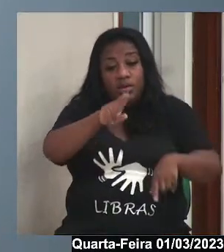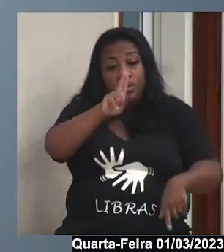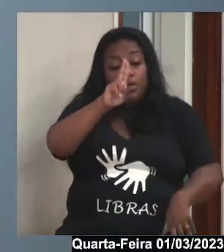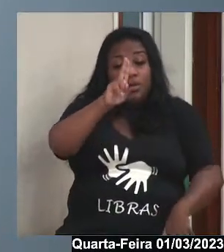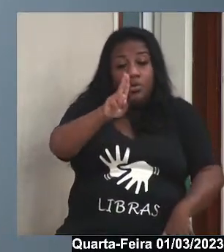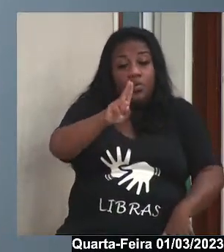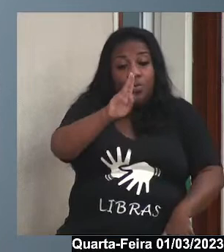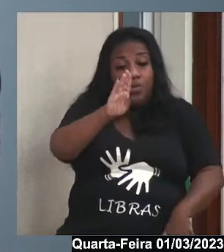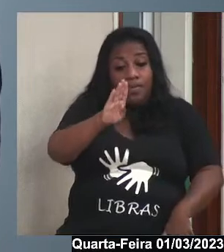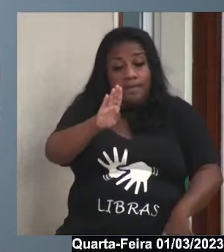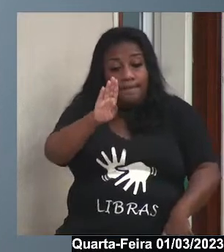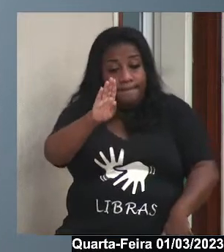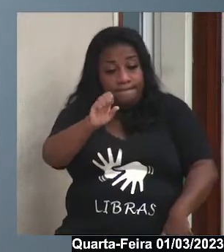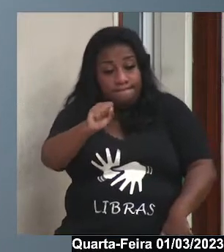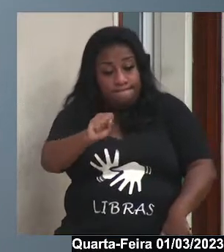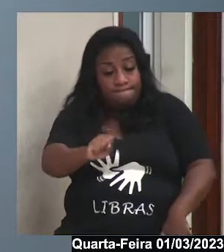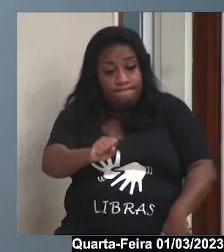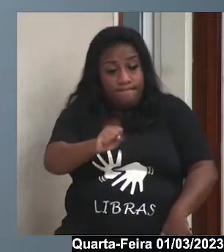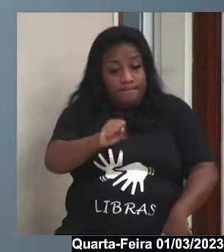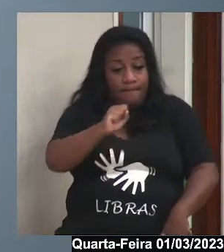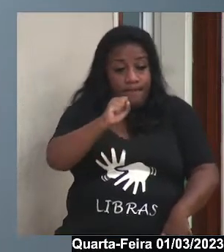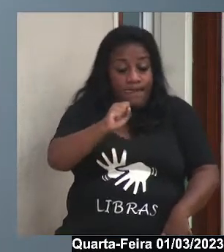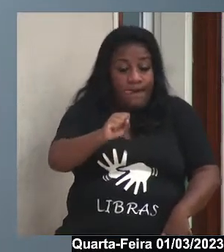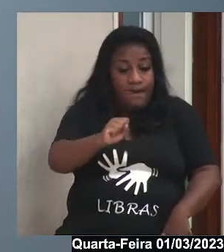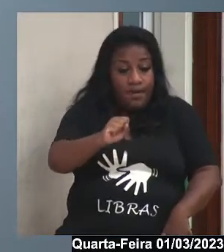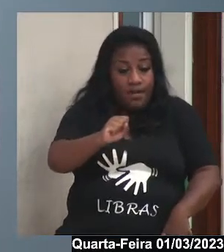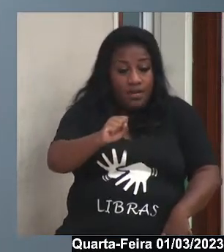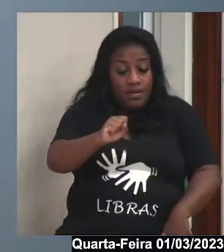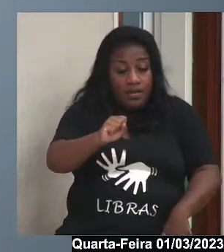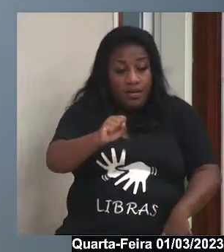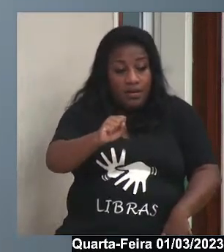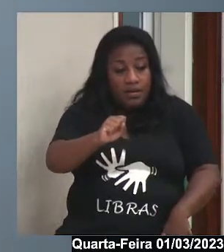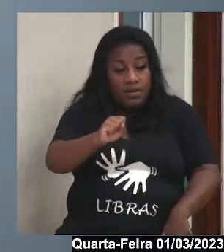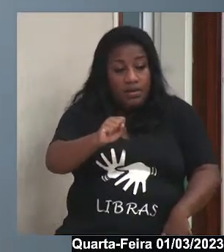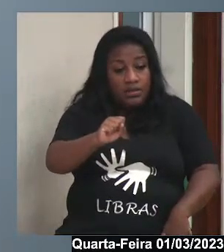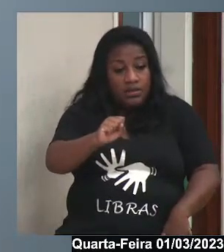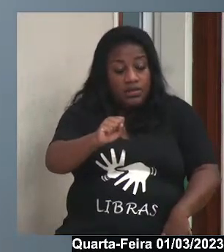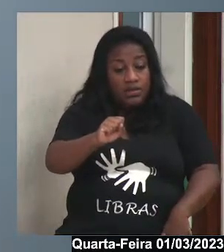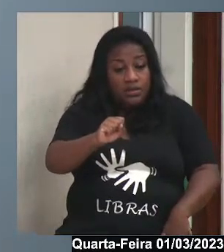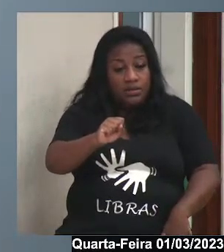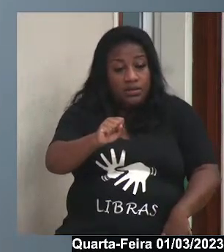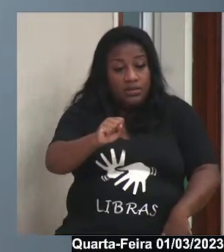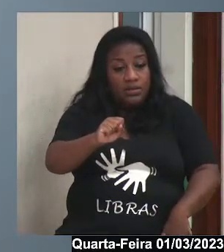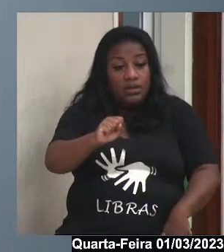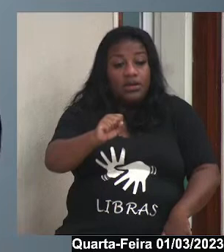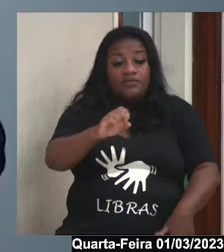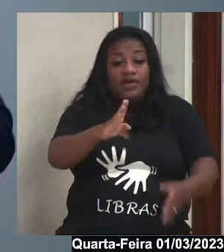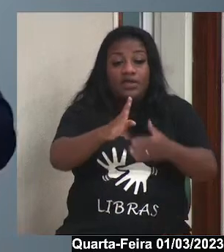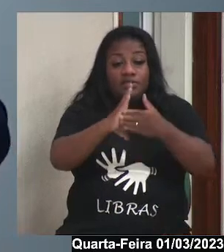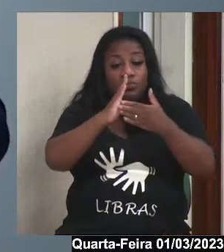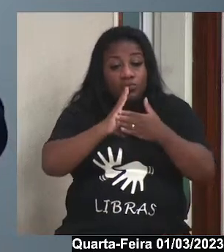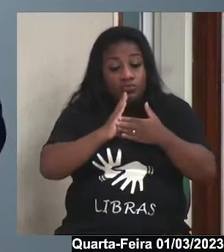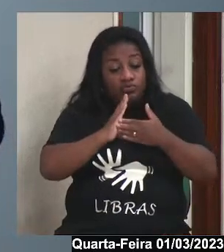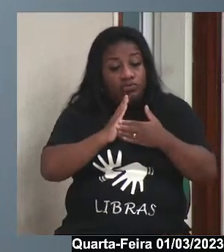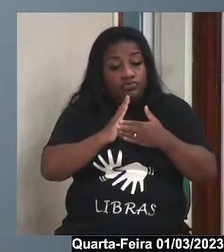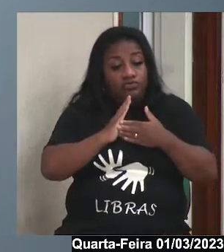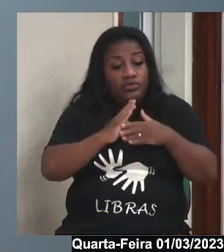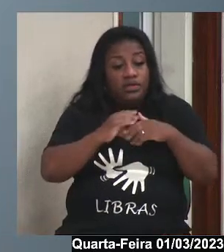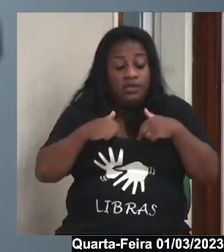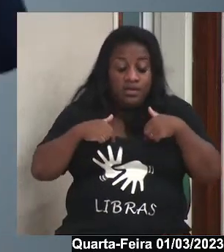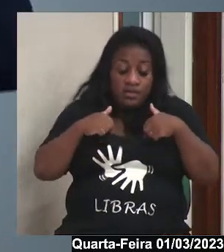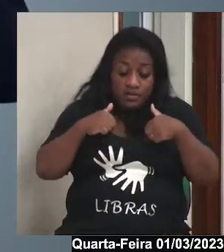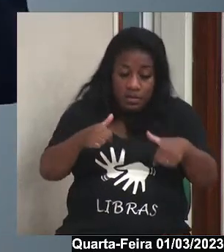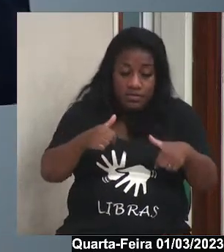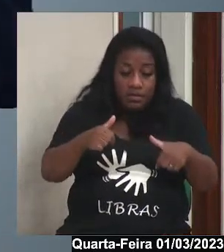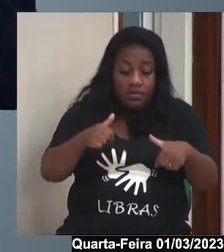senhores, se puderem ir em outros bairros também é bom, porque o vereador não é de um bairro só, é da cidade inteira. Vai nos ajudar nessa luta,